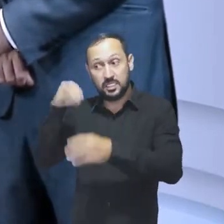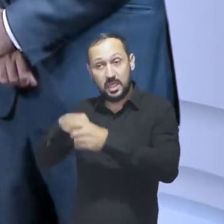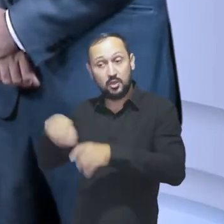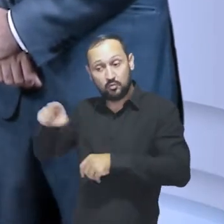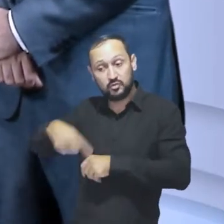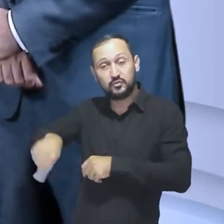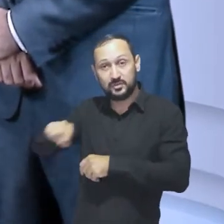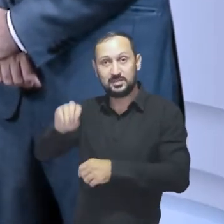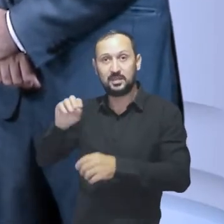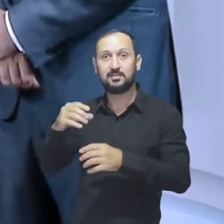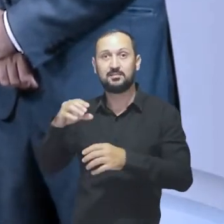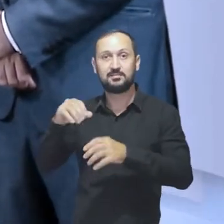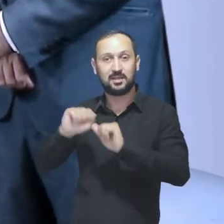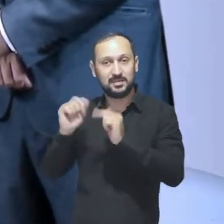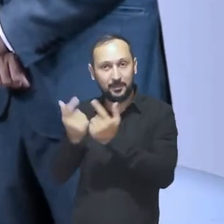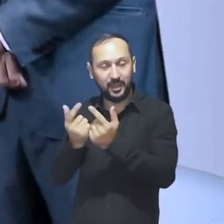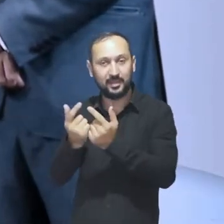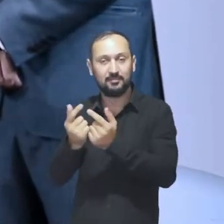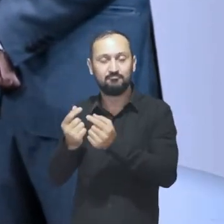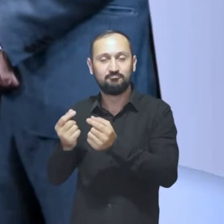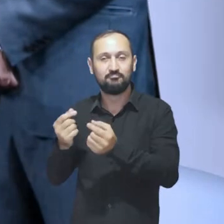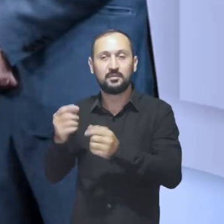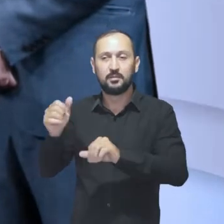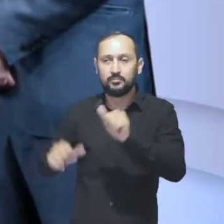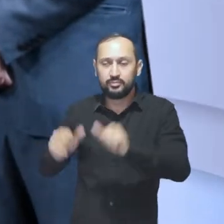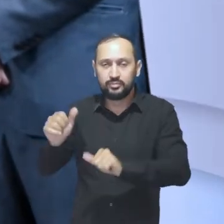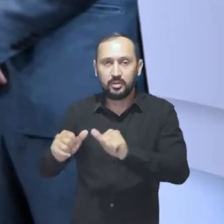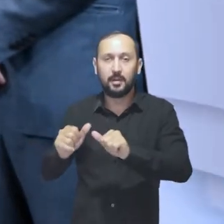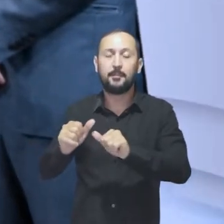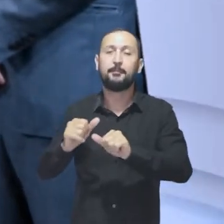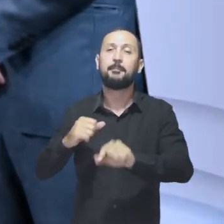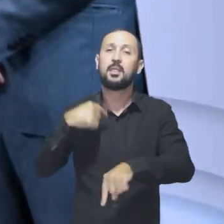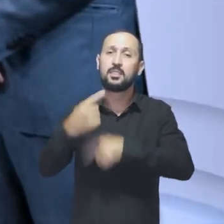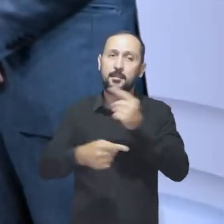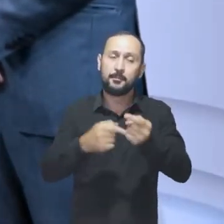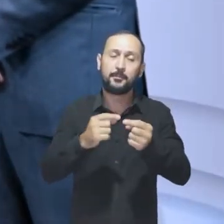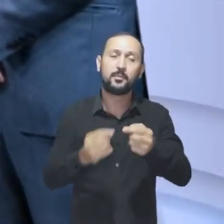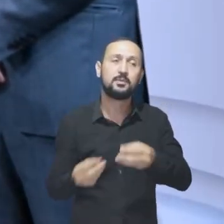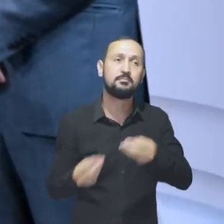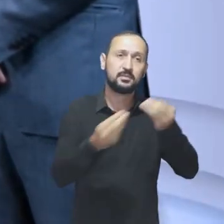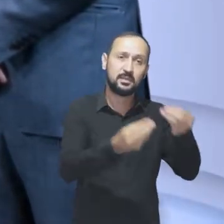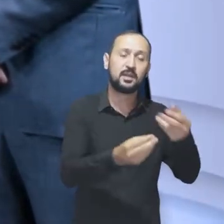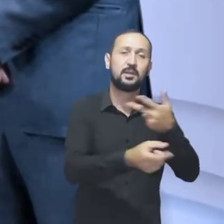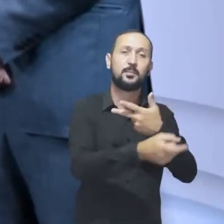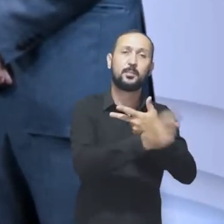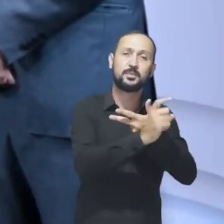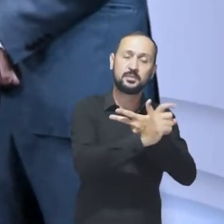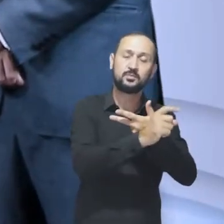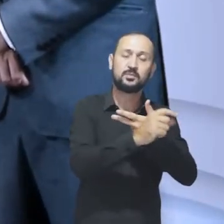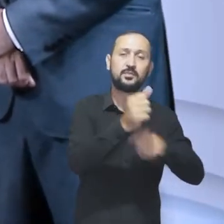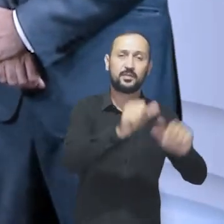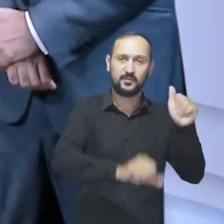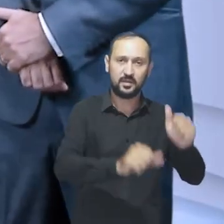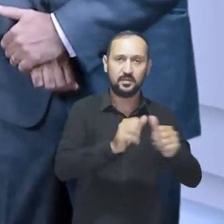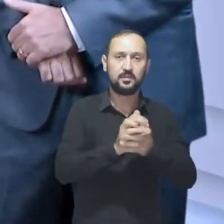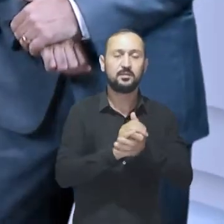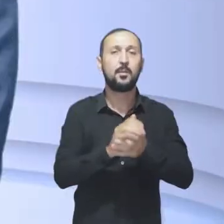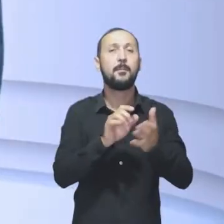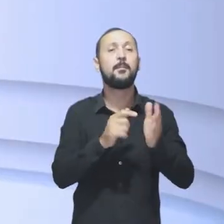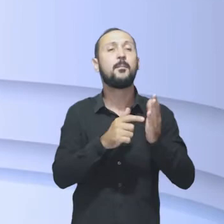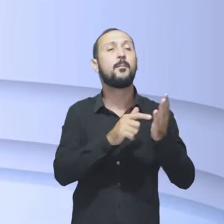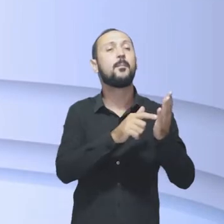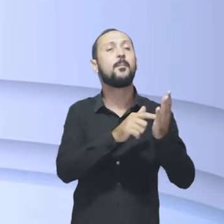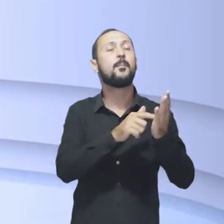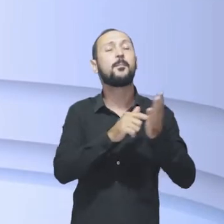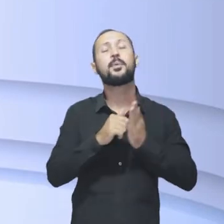para nós o início desse processo legislativo de origem parlamentar. Joia. Bom, o